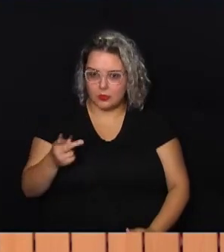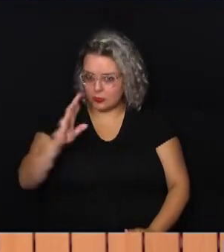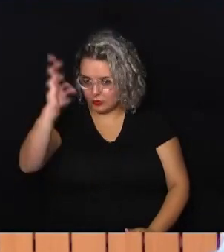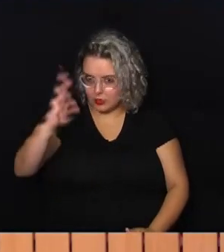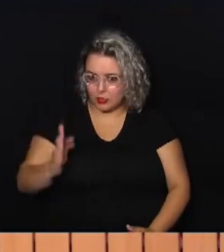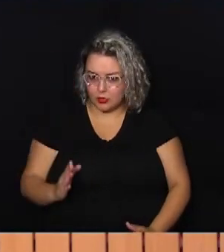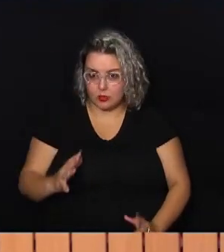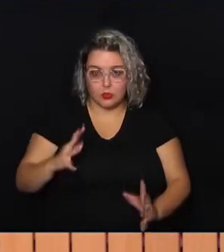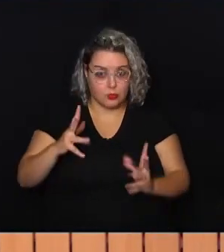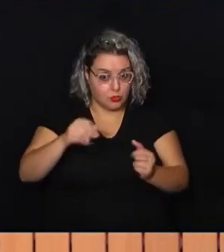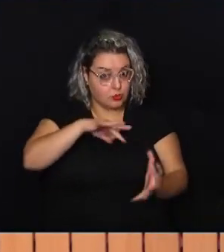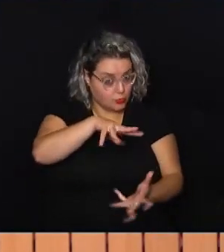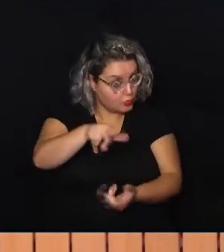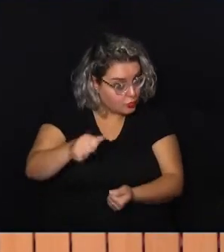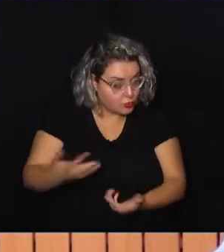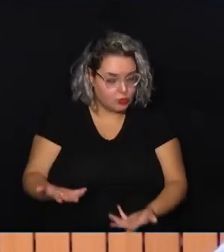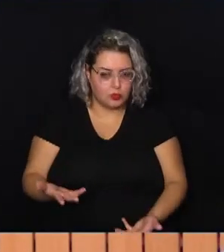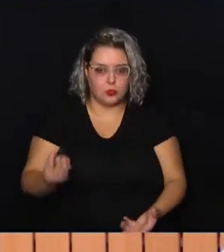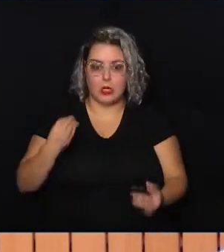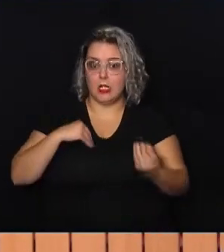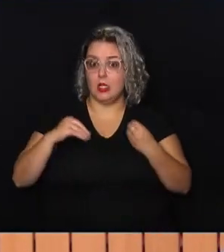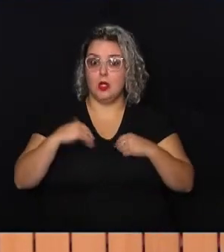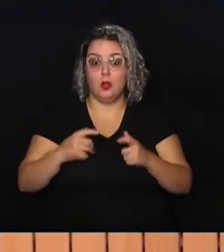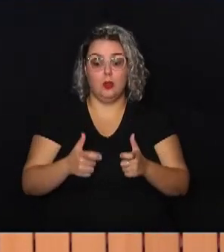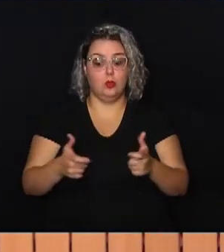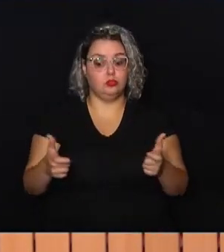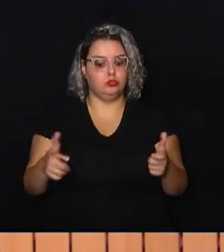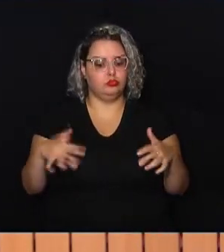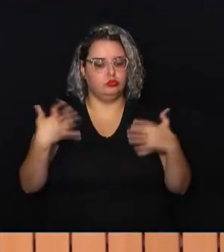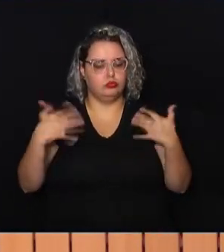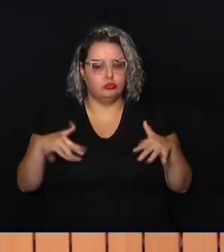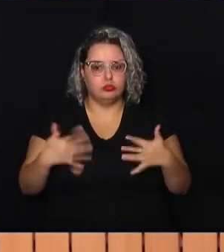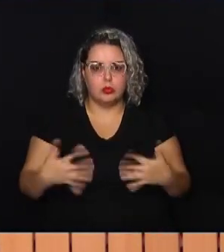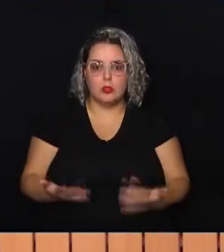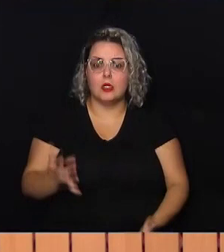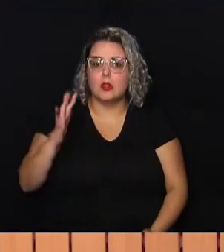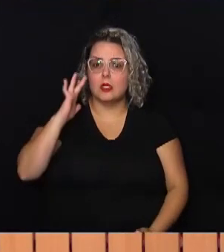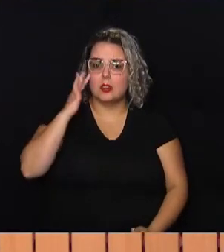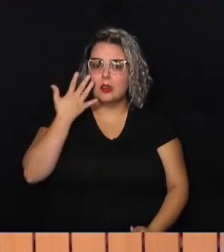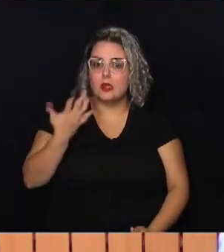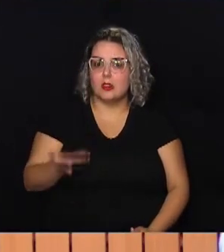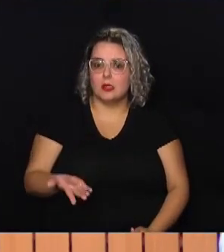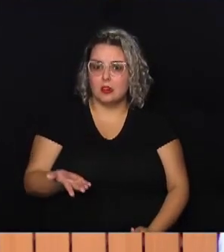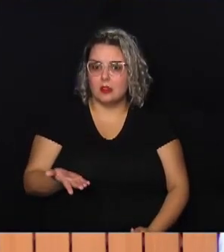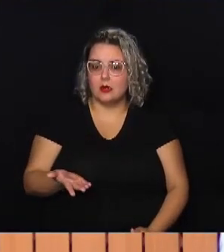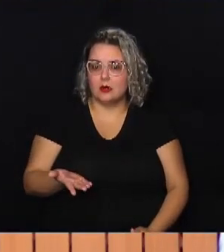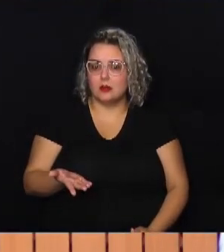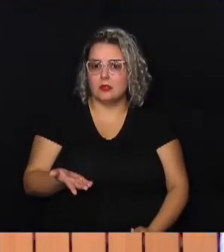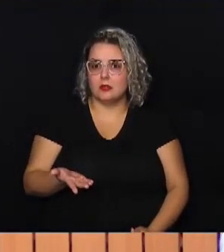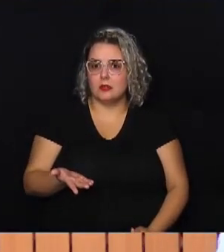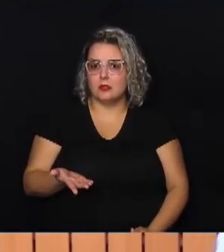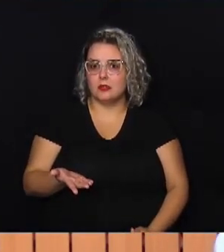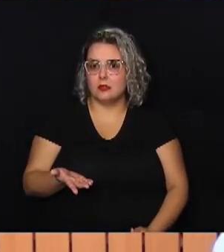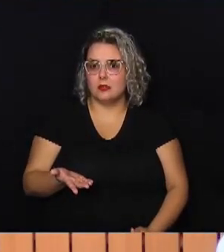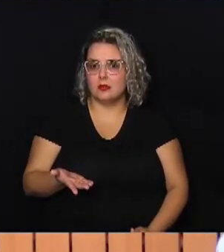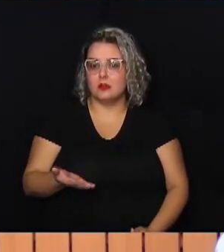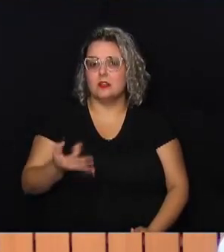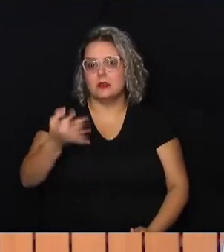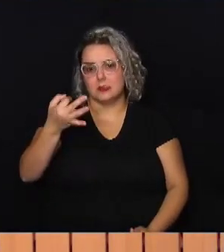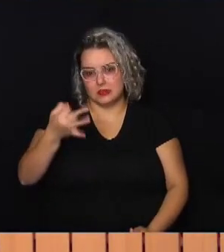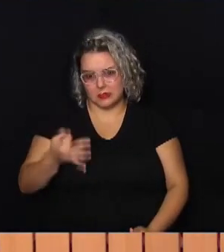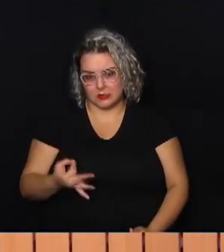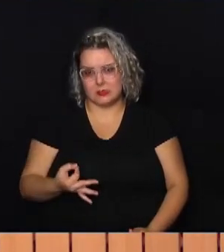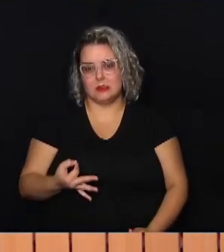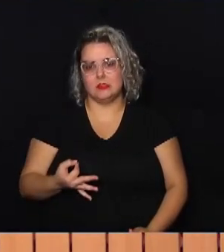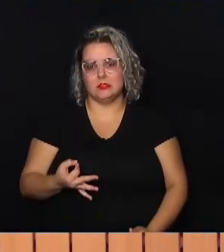falando em termos de mundo aqui. E acho que isso, sem dúvida nenhuma,